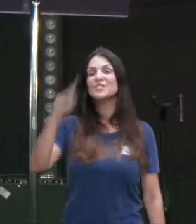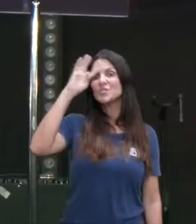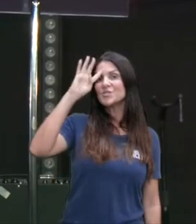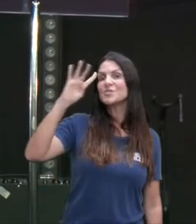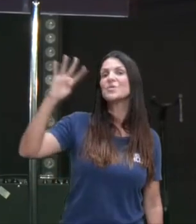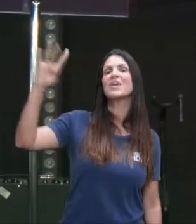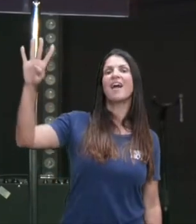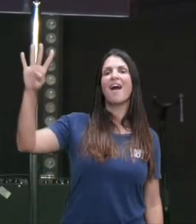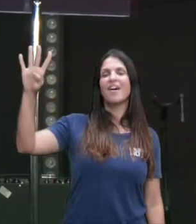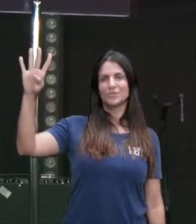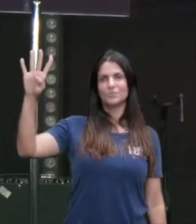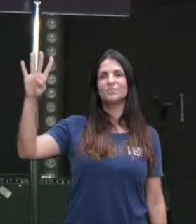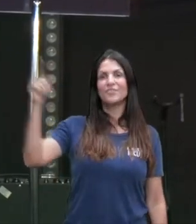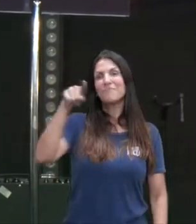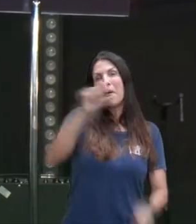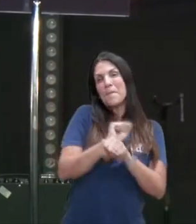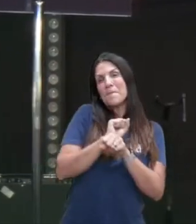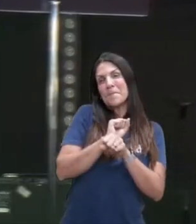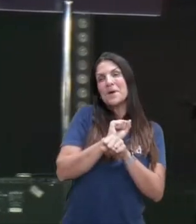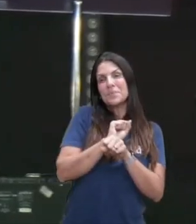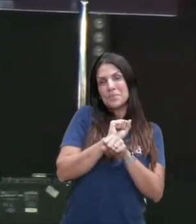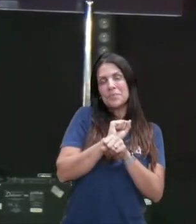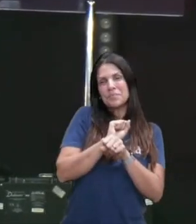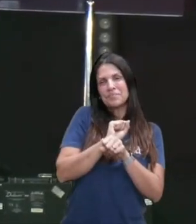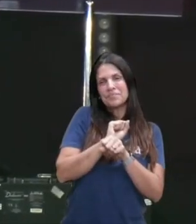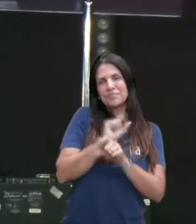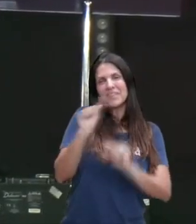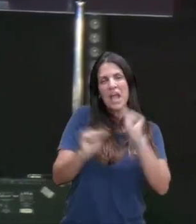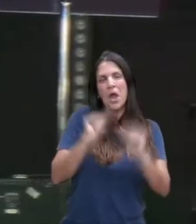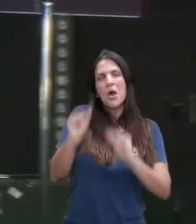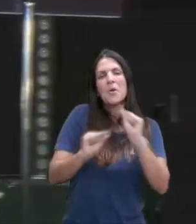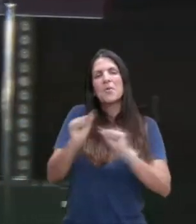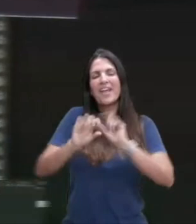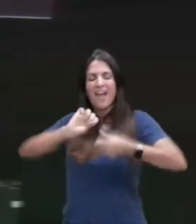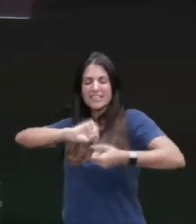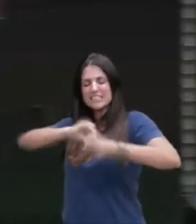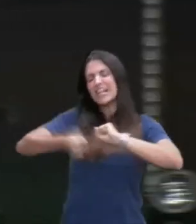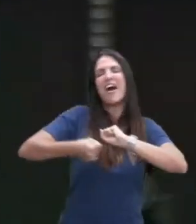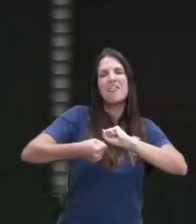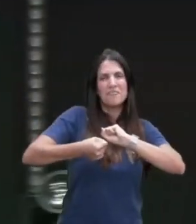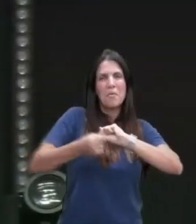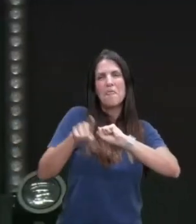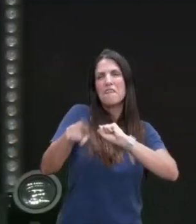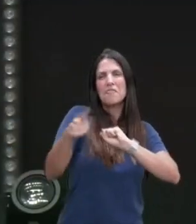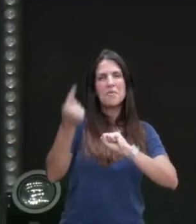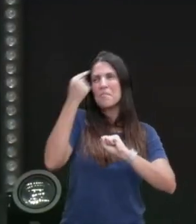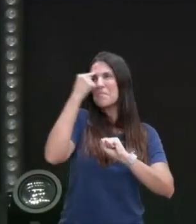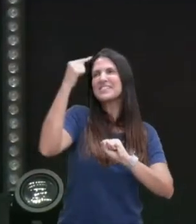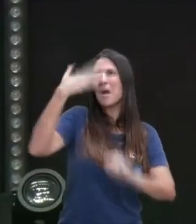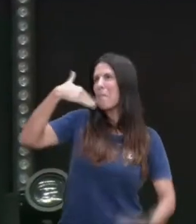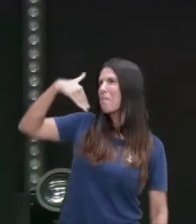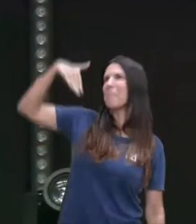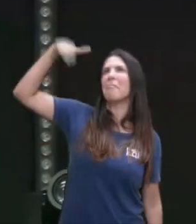a sonhar e o kit trava para você não pensar maior